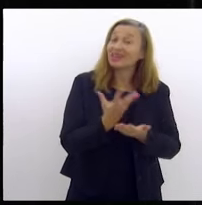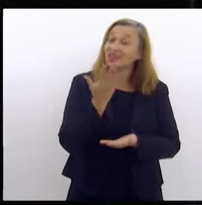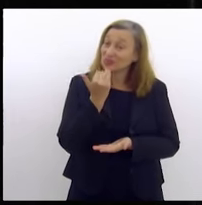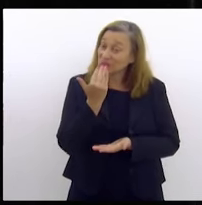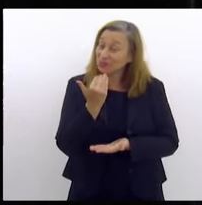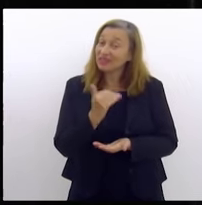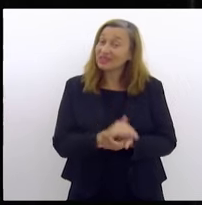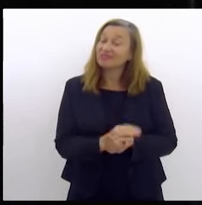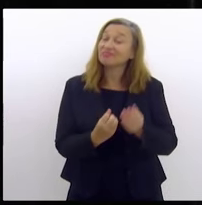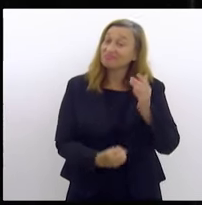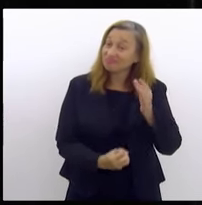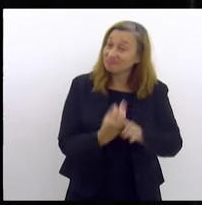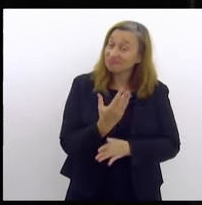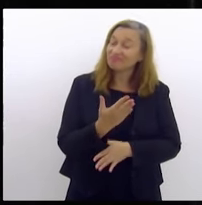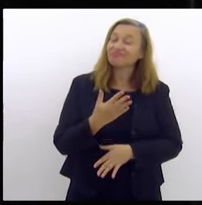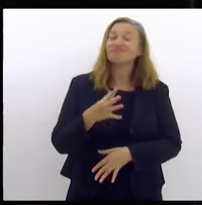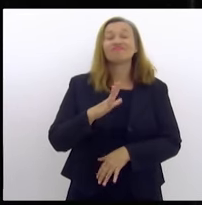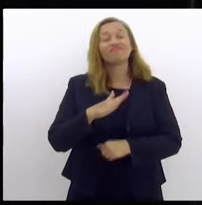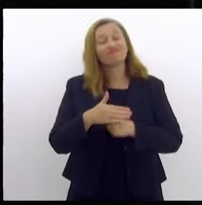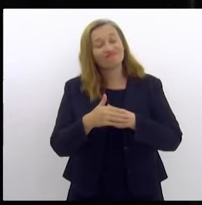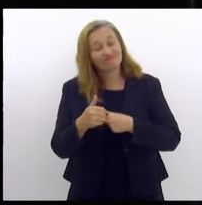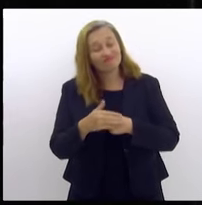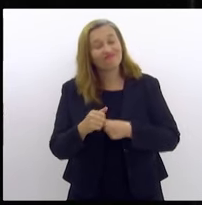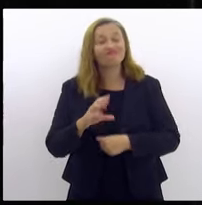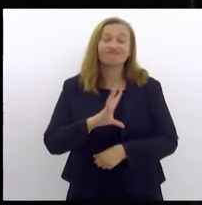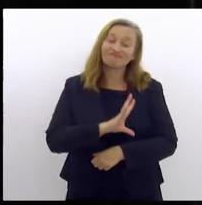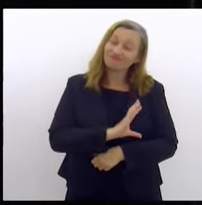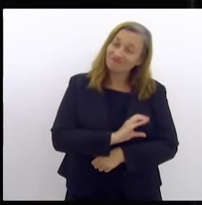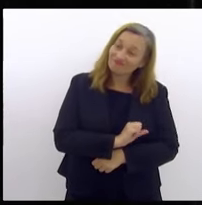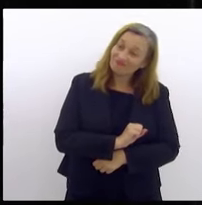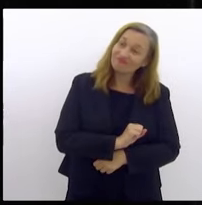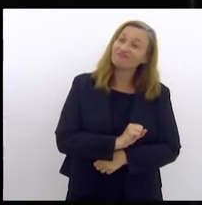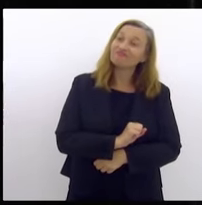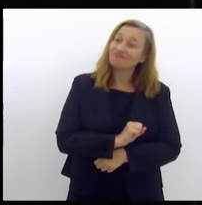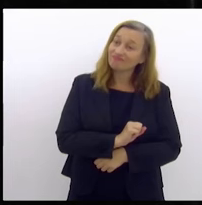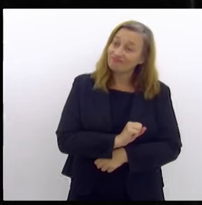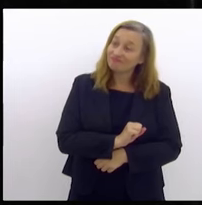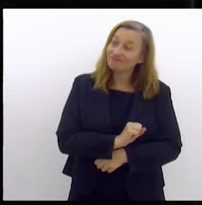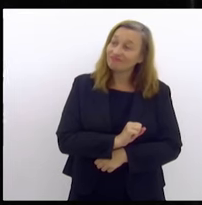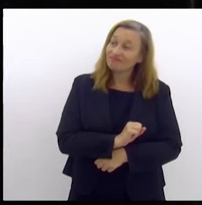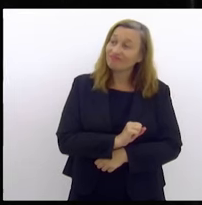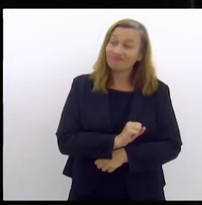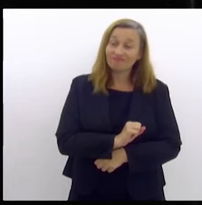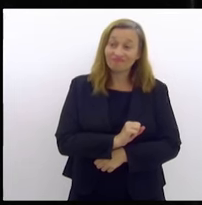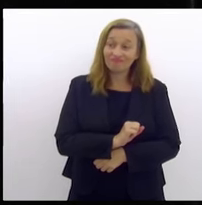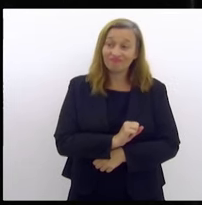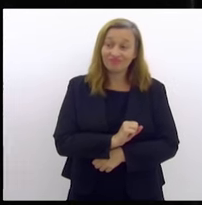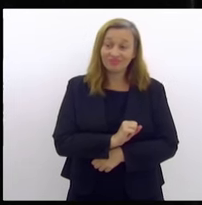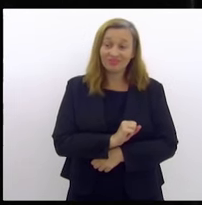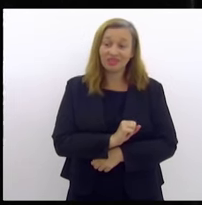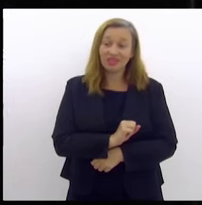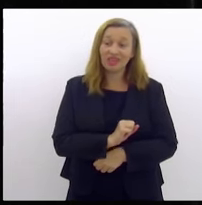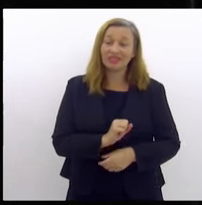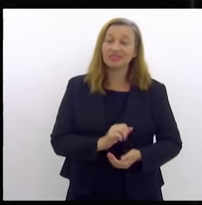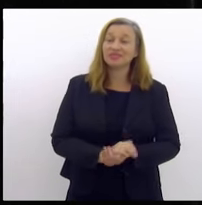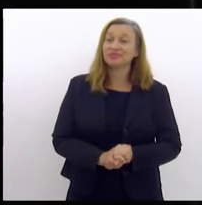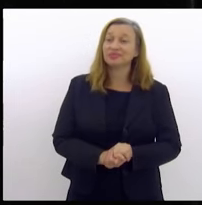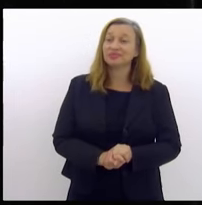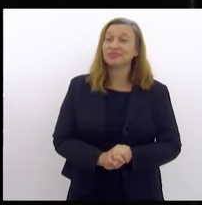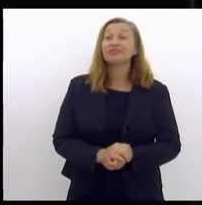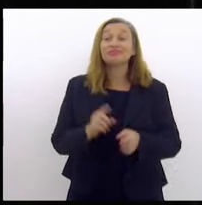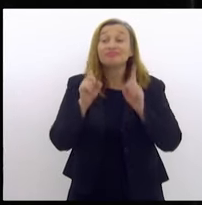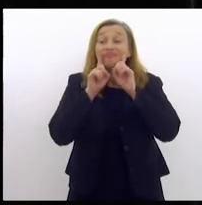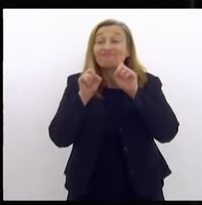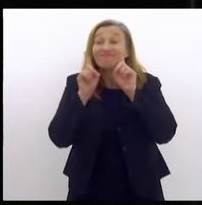alimentos que são produzidos com tanto carinho, com tanto amor e de forma agroecológica, sem nenhum tipo de veneno. E